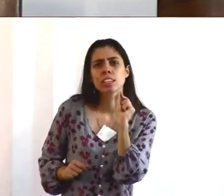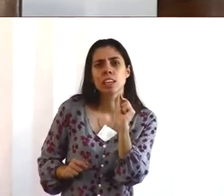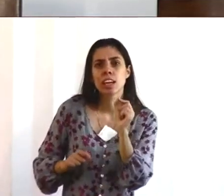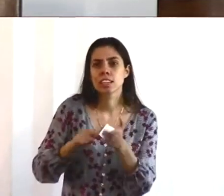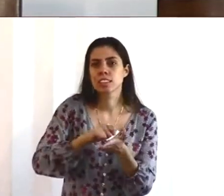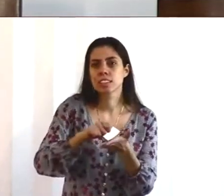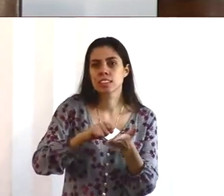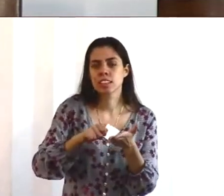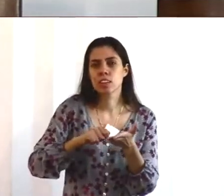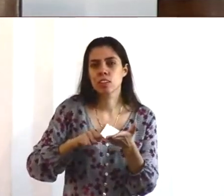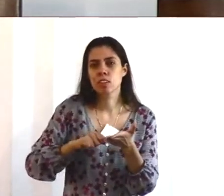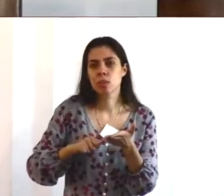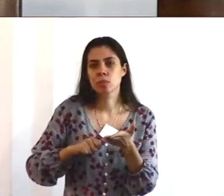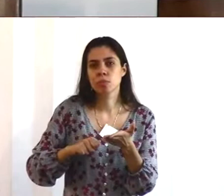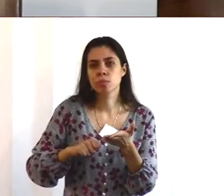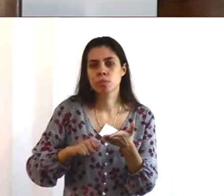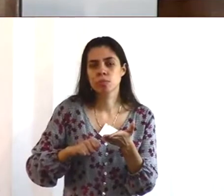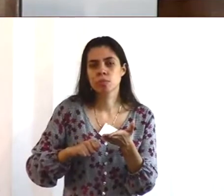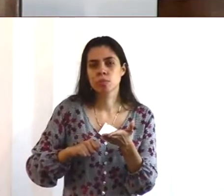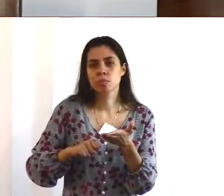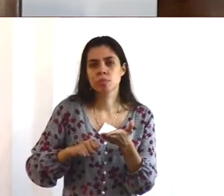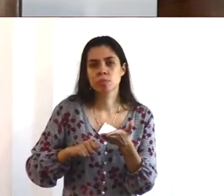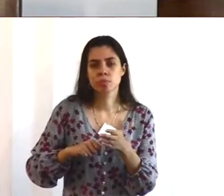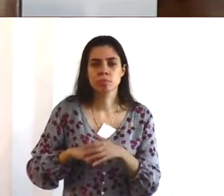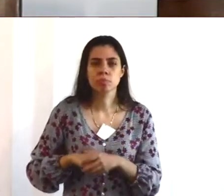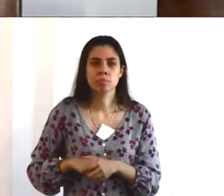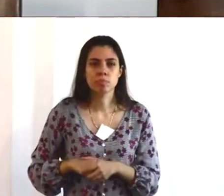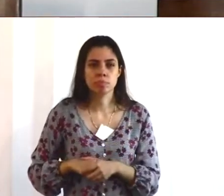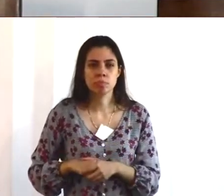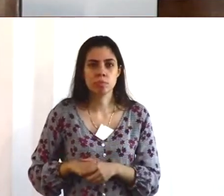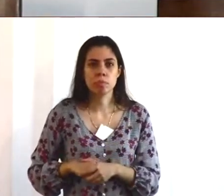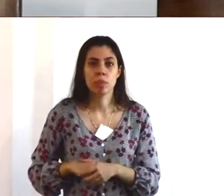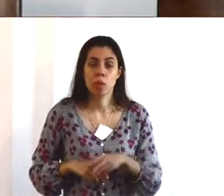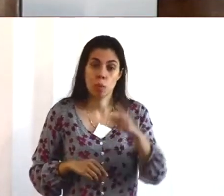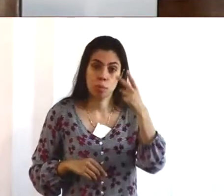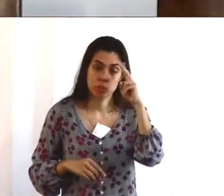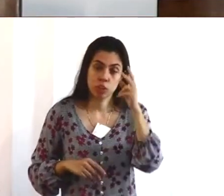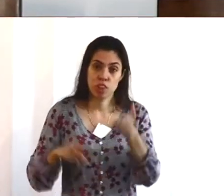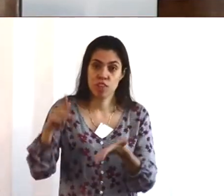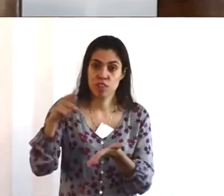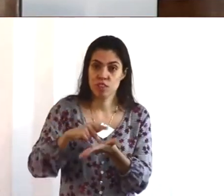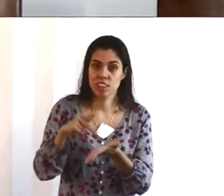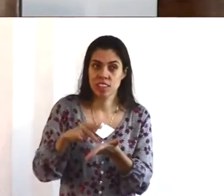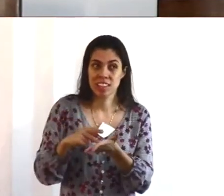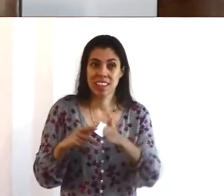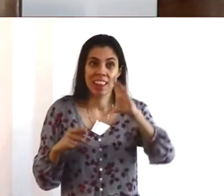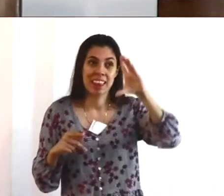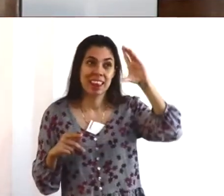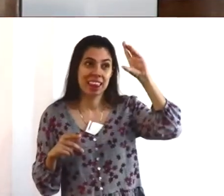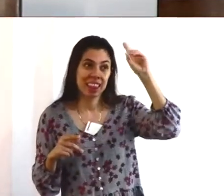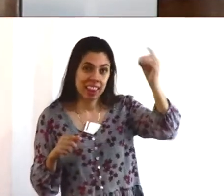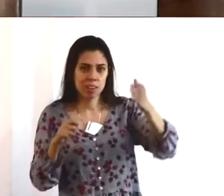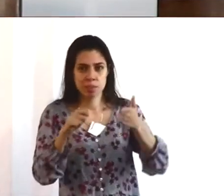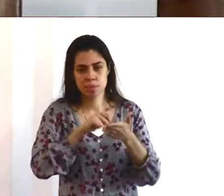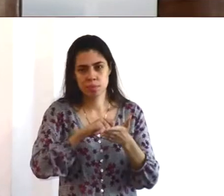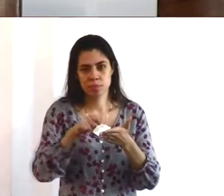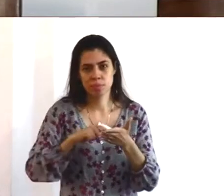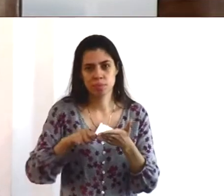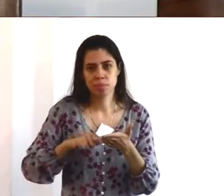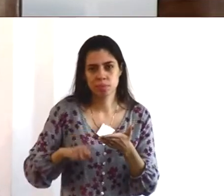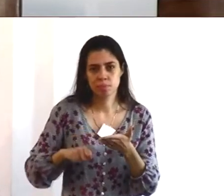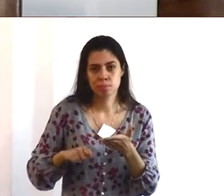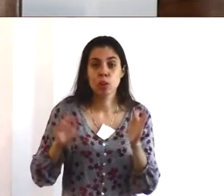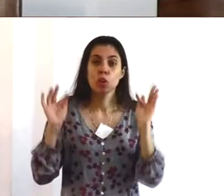não a escreveu como um conto de fadas, mas como uma história real. E essa história, nós já